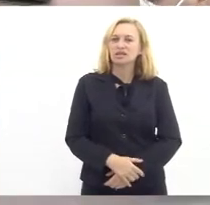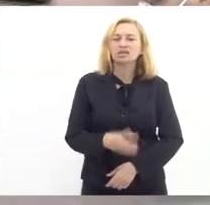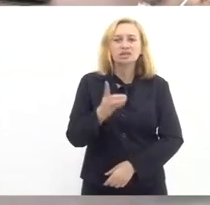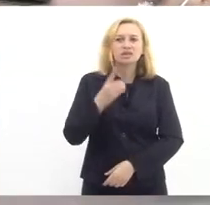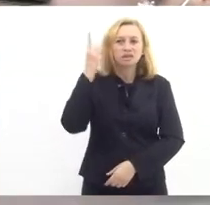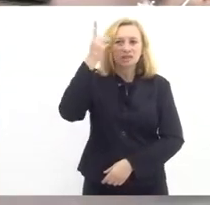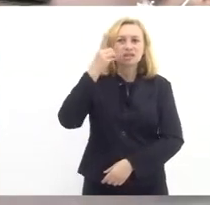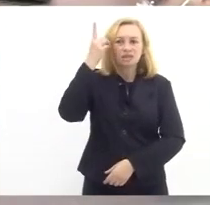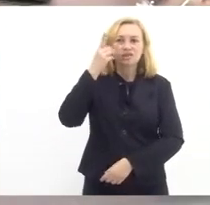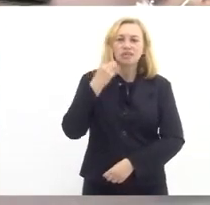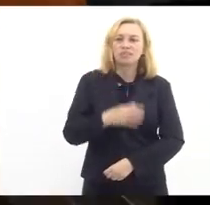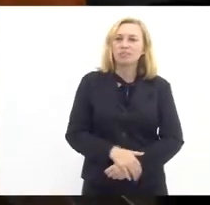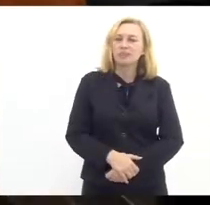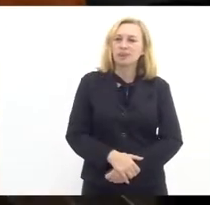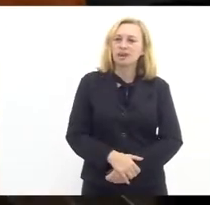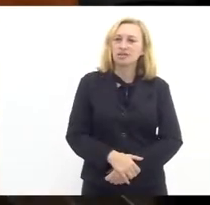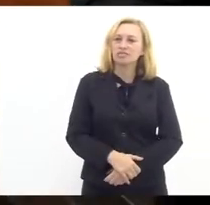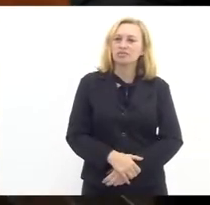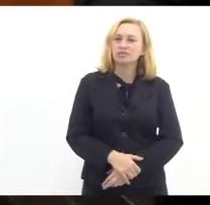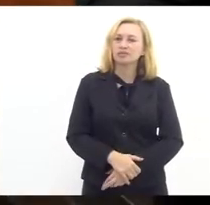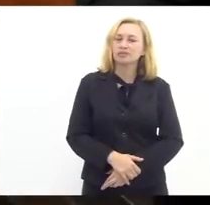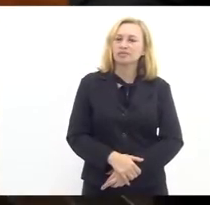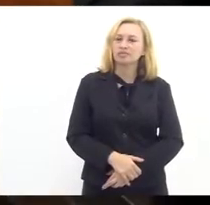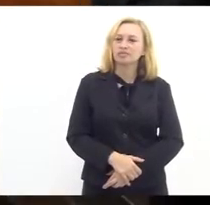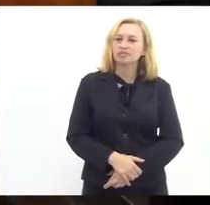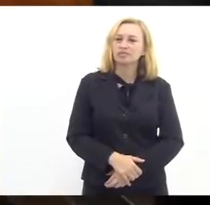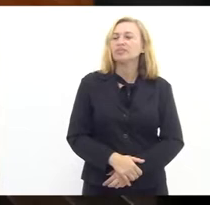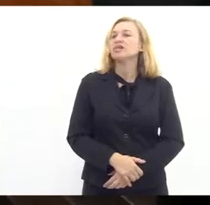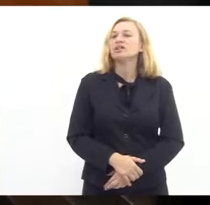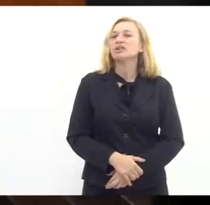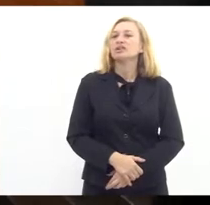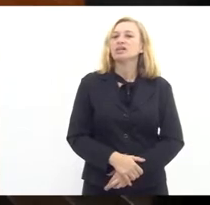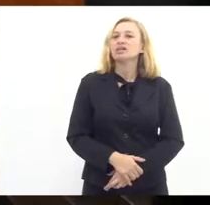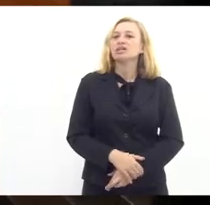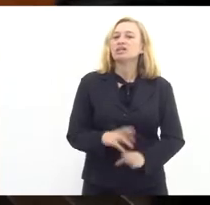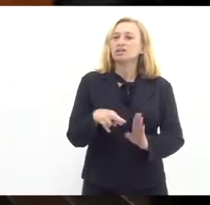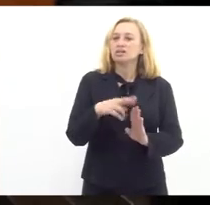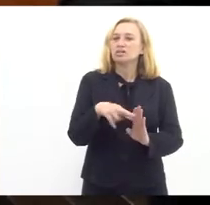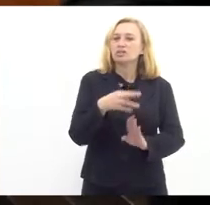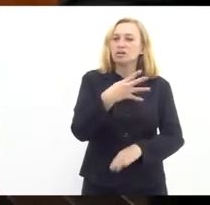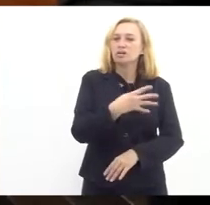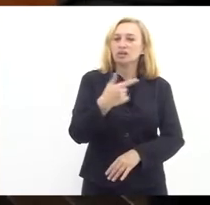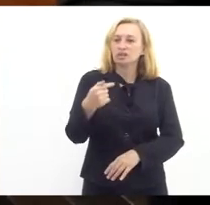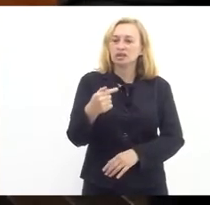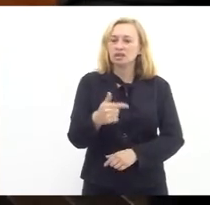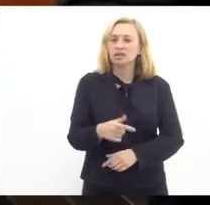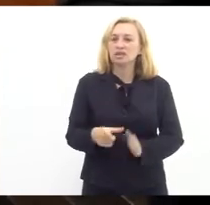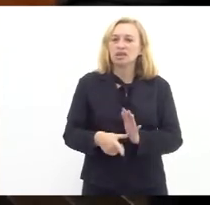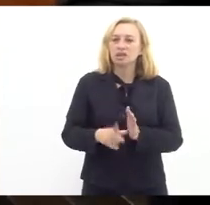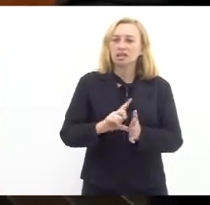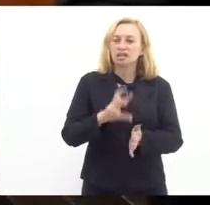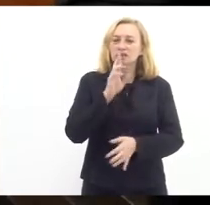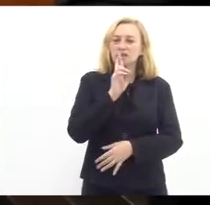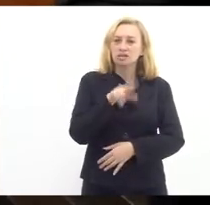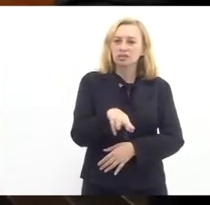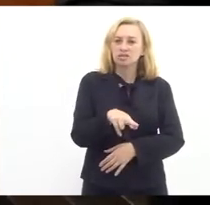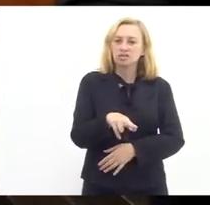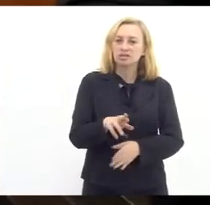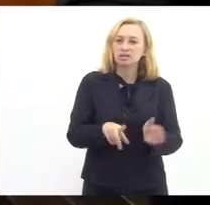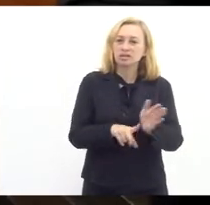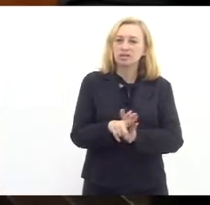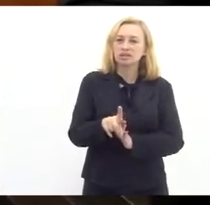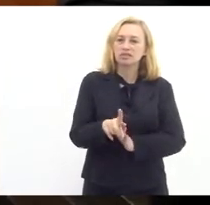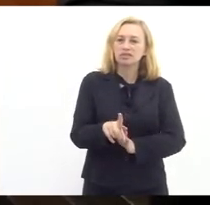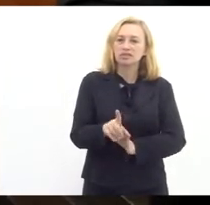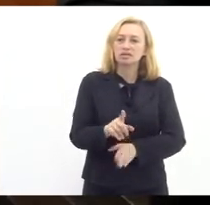Deputada, em relação à Resolução 47, apenas antes de responder a pergunta,